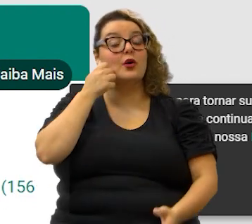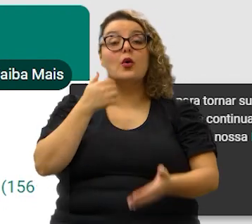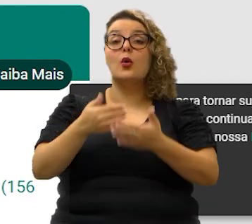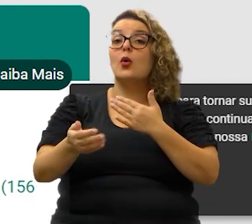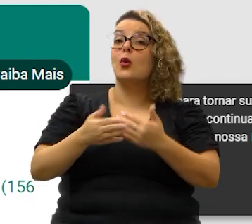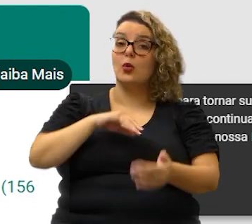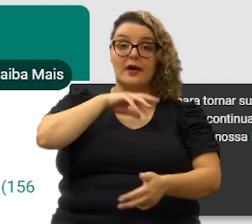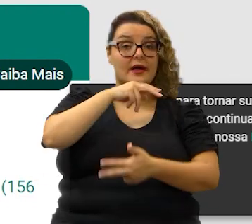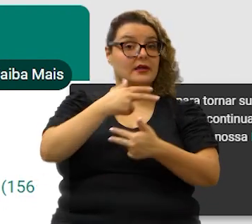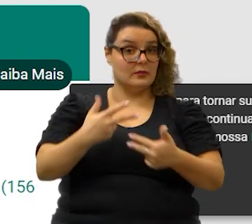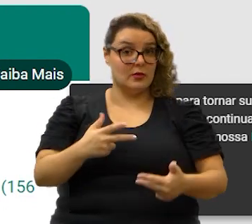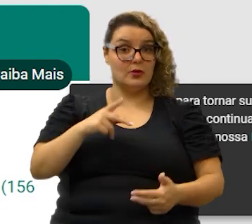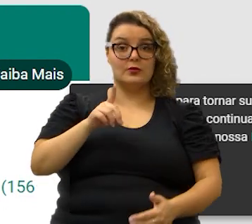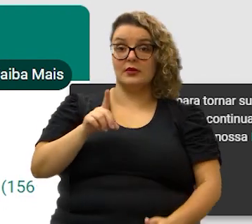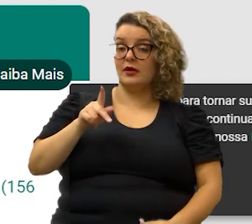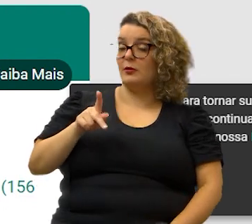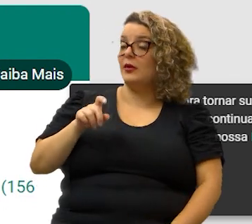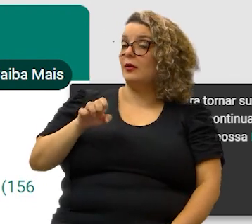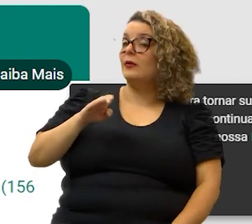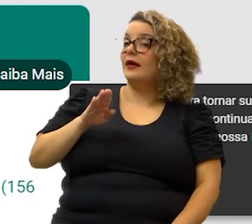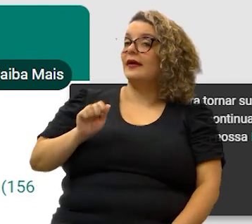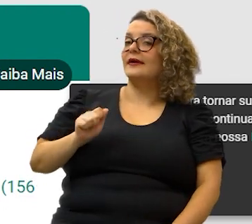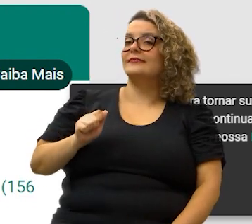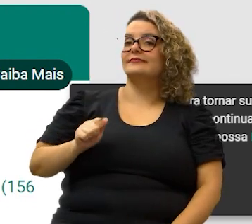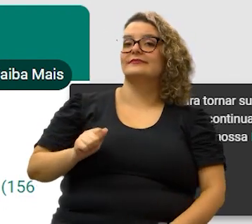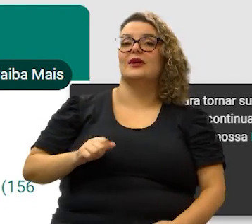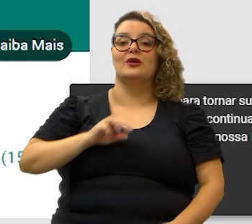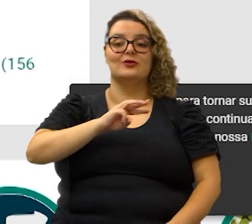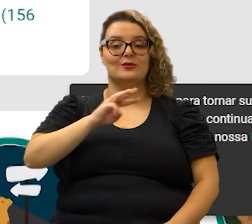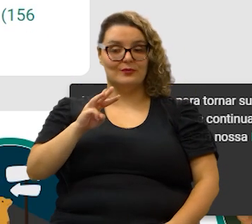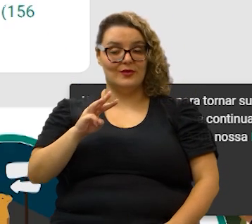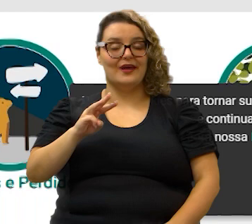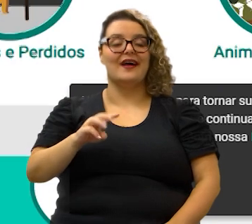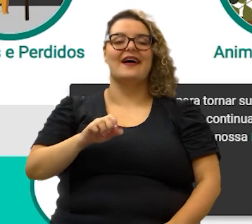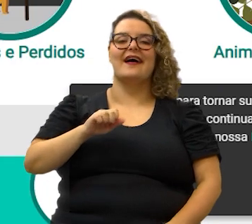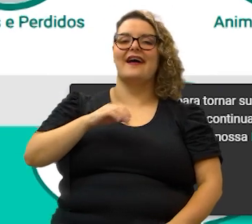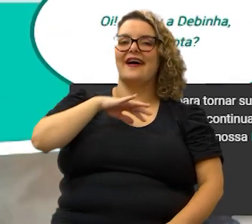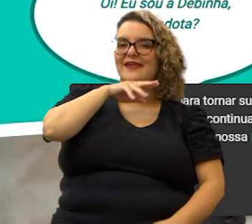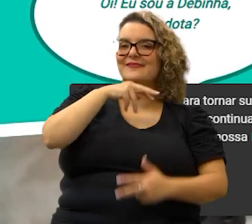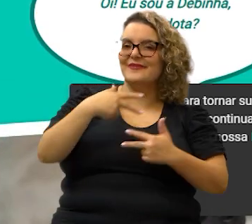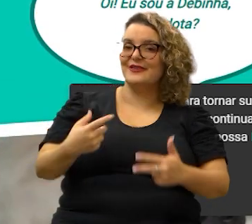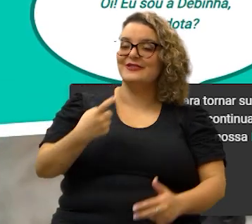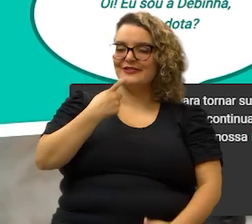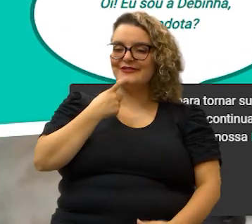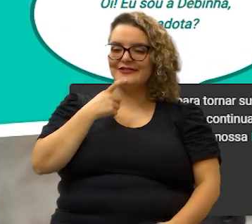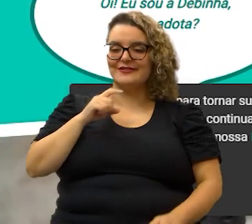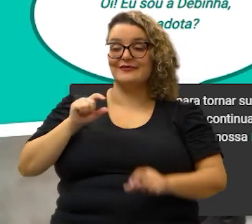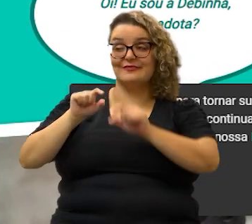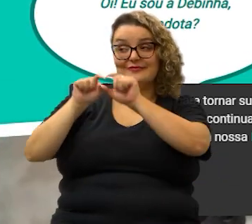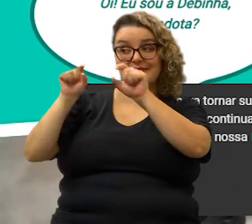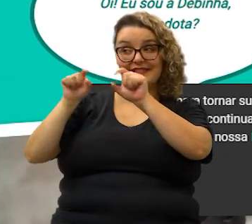qualquer animal do DPBEA, é só se conectar ao Portal Animal de Campinas, clicar no